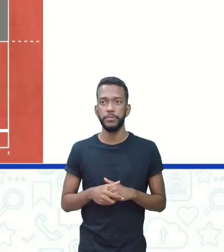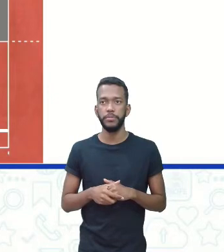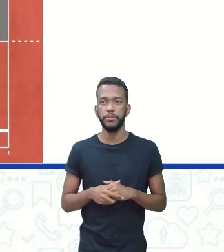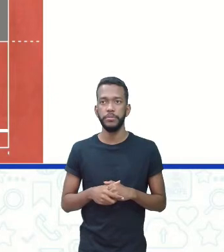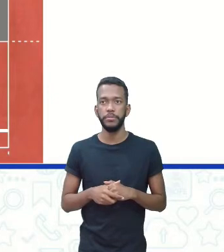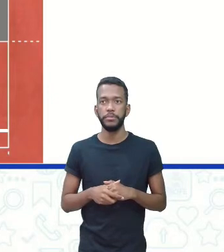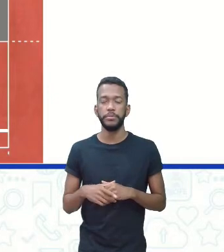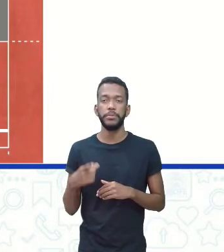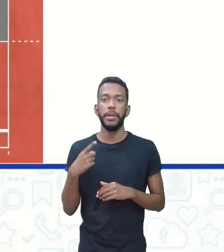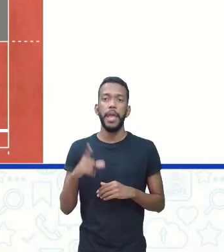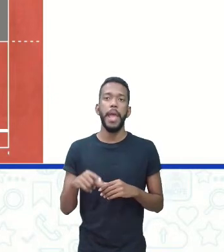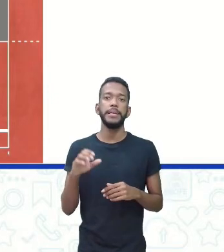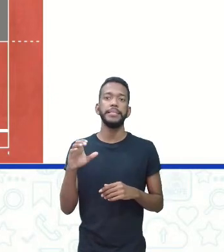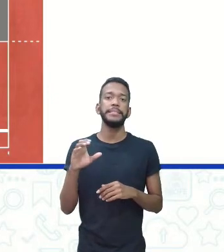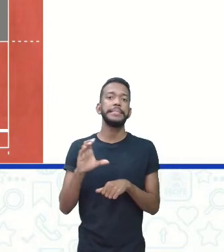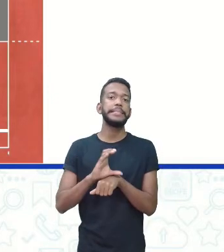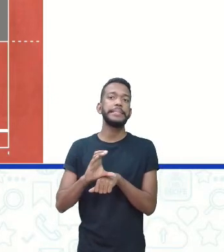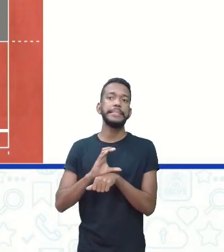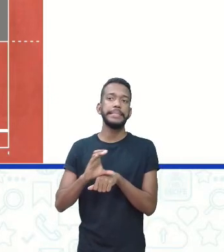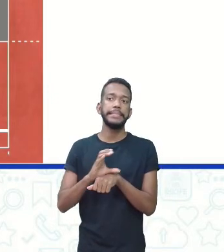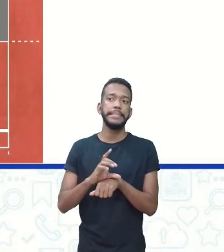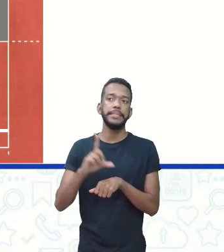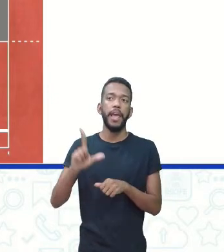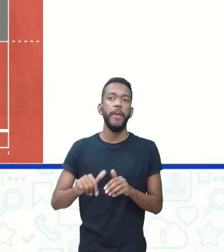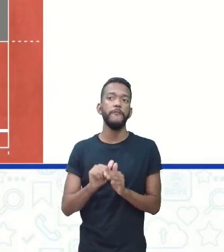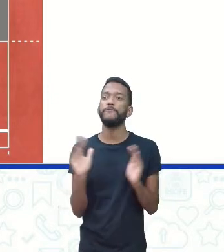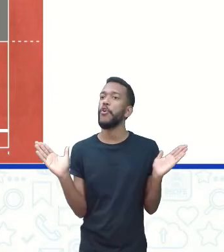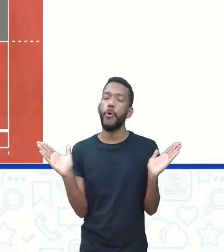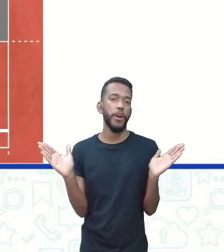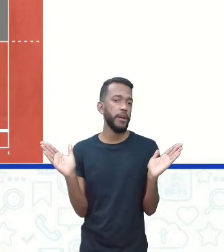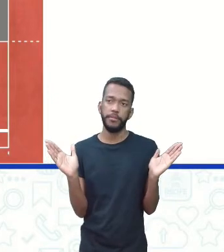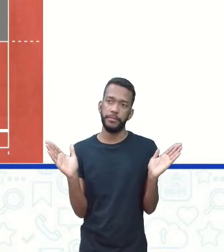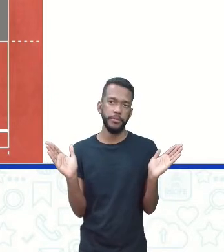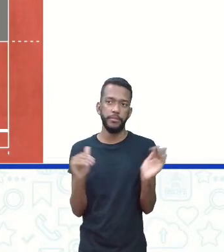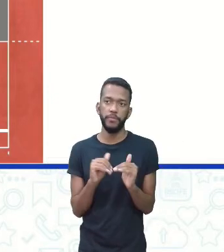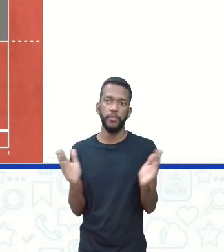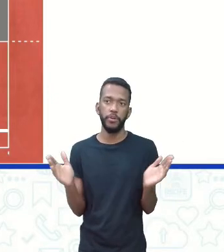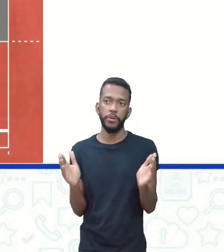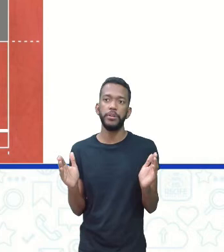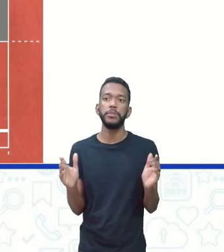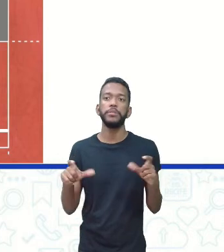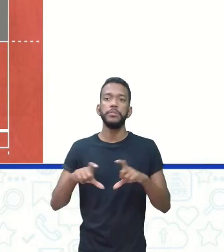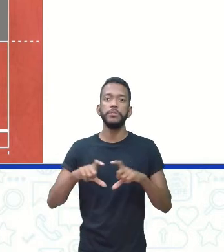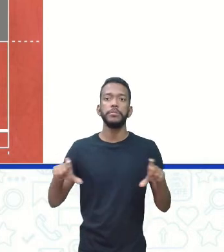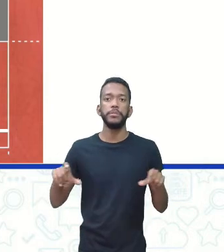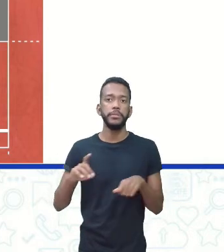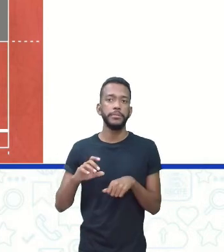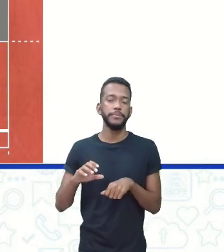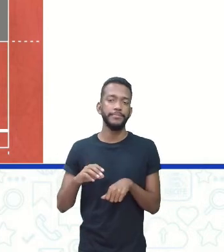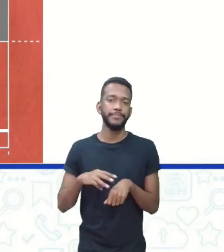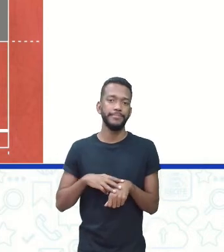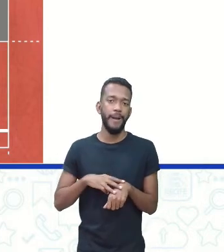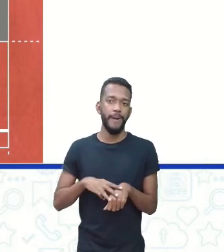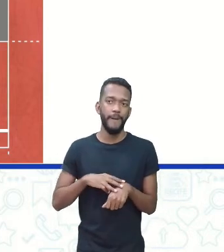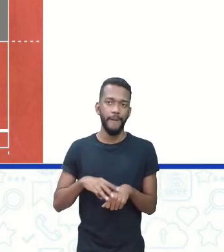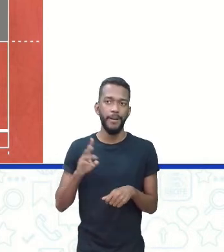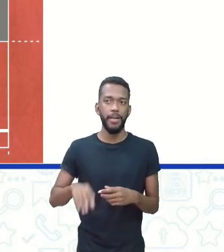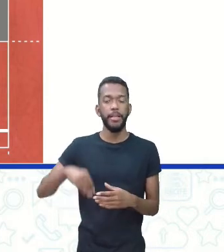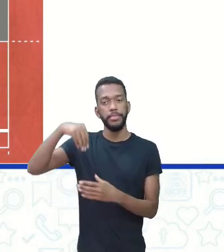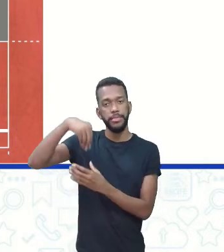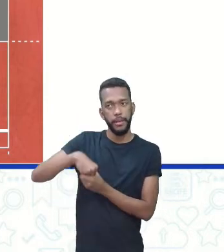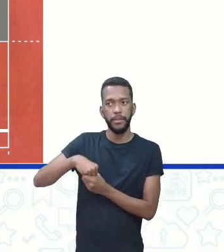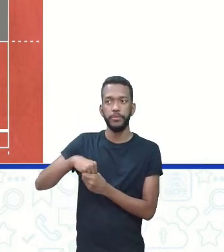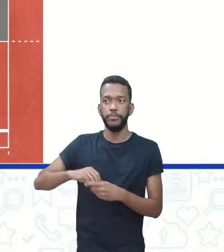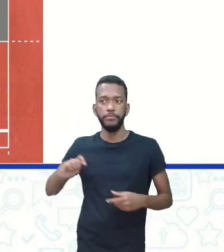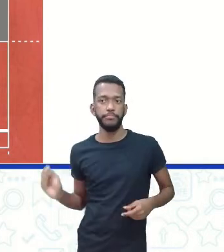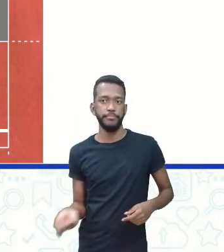área que está cinza, é a área que é considerada fora do jogo, né? E a área marronzinha é a parte de jogo.